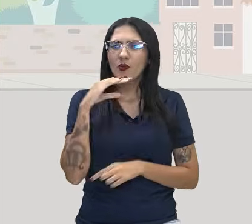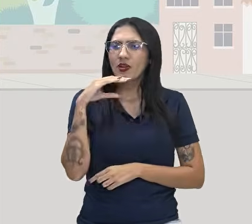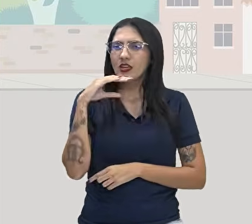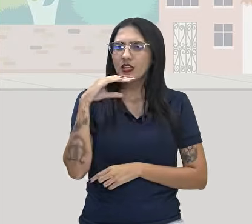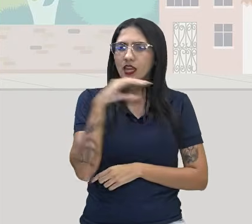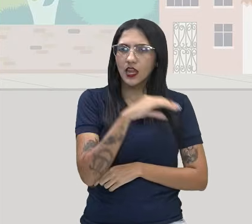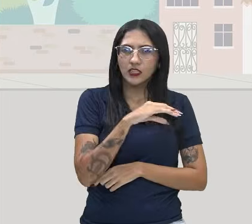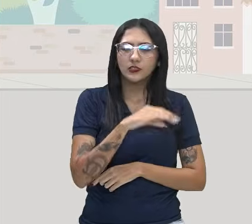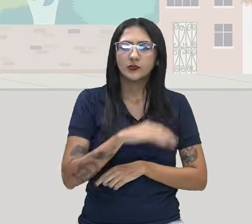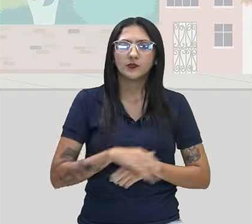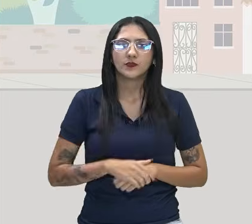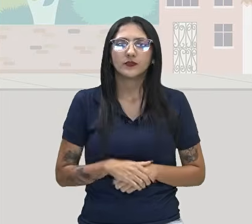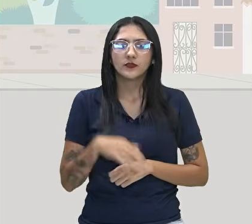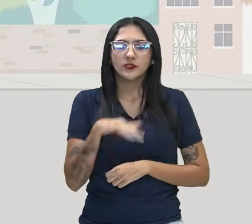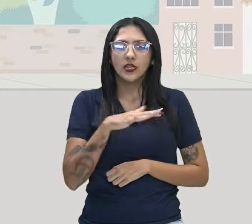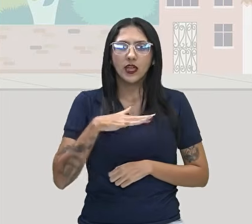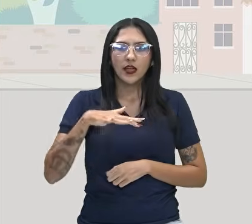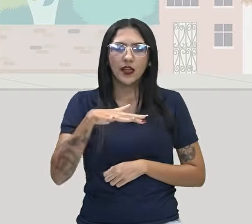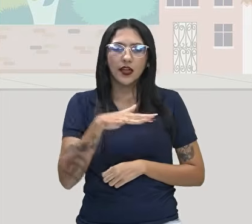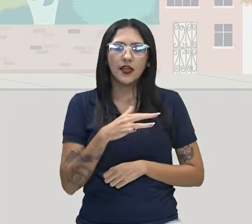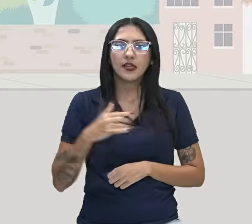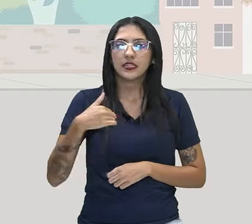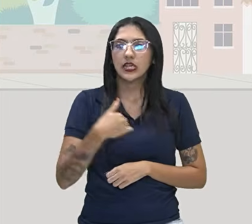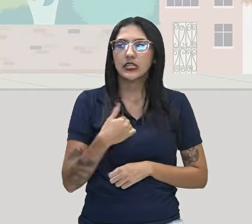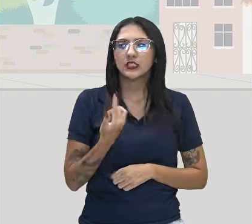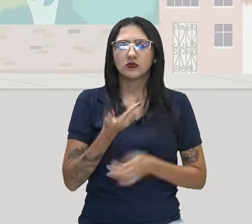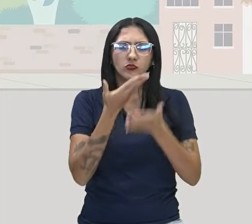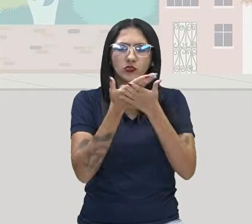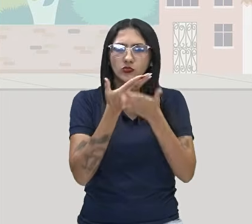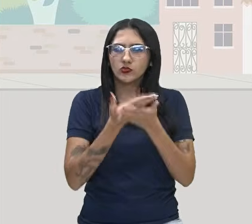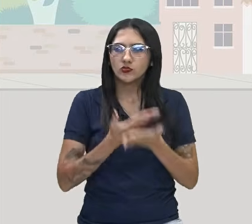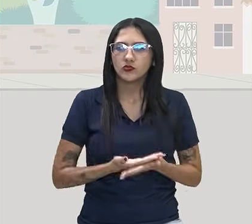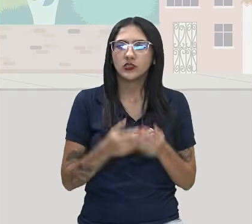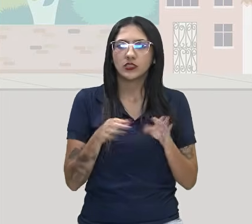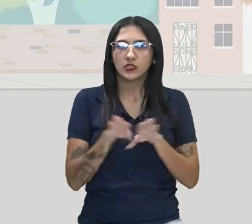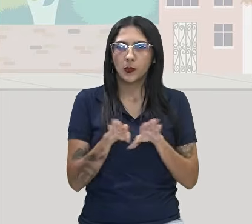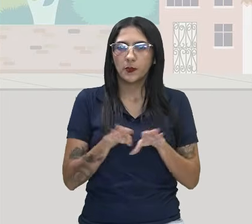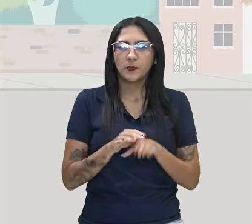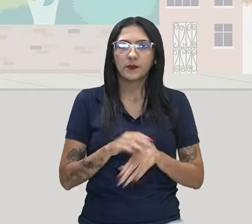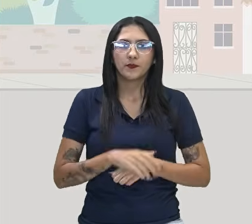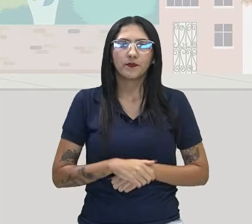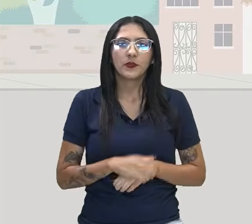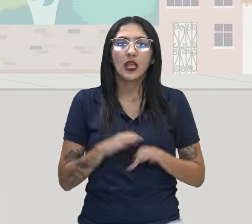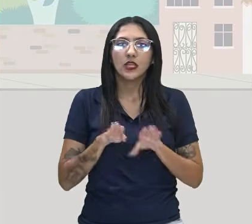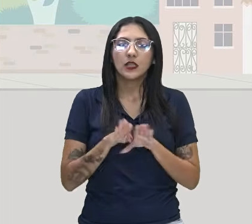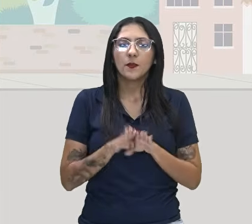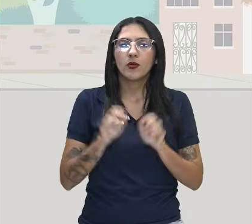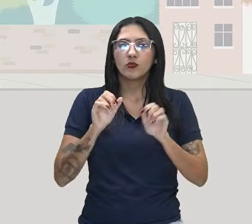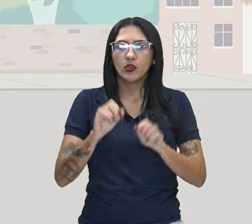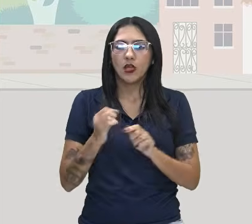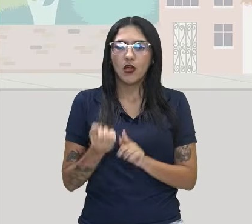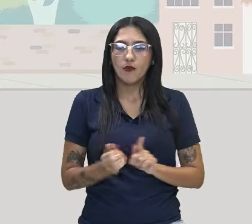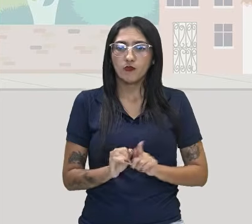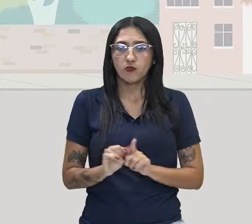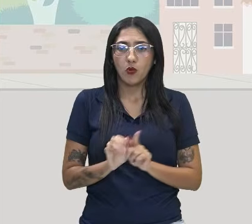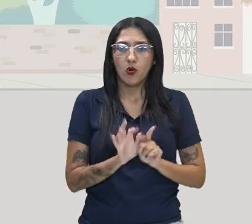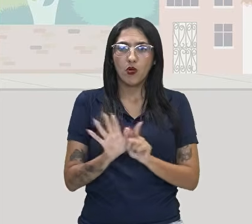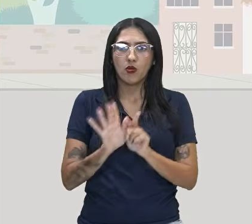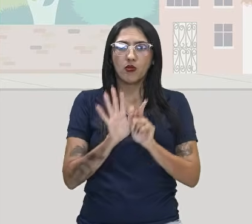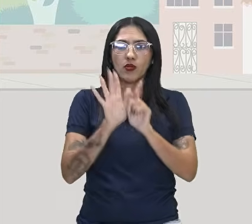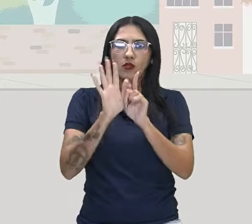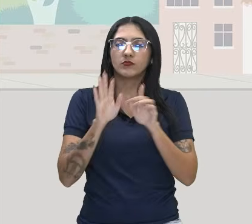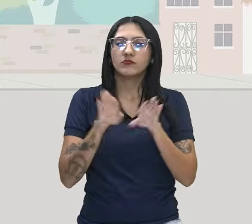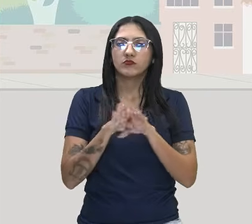né, da superfície que a gente acaba estudando, a evapotranspiração e também a irradiação